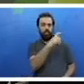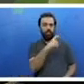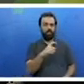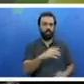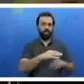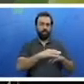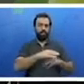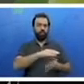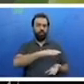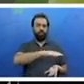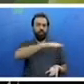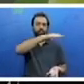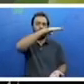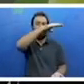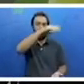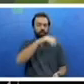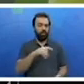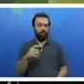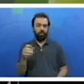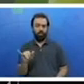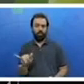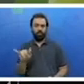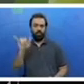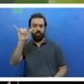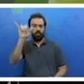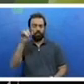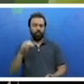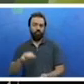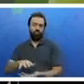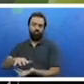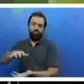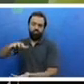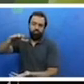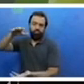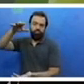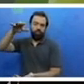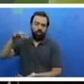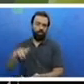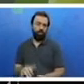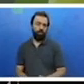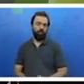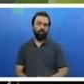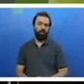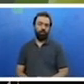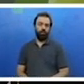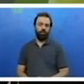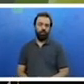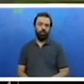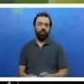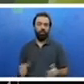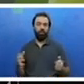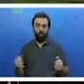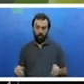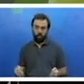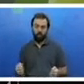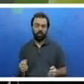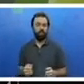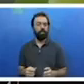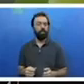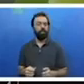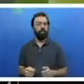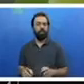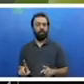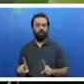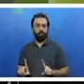só pode ser diretamente proporcional ou não proporcional. Então, o que eu vou fazer?